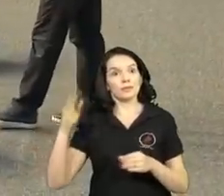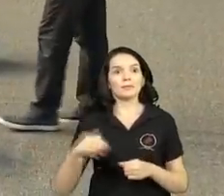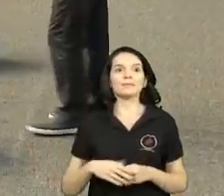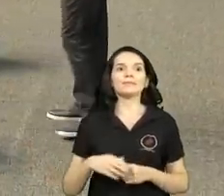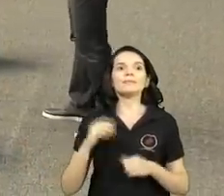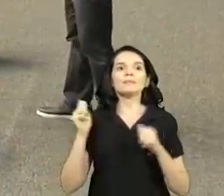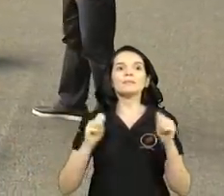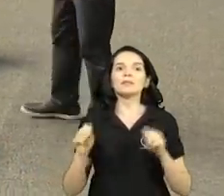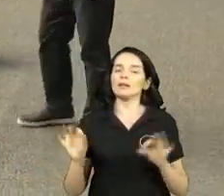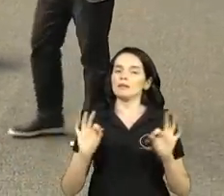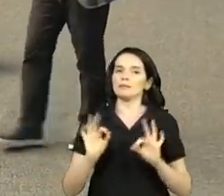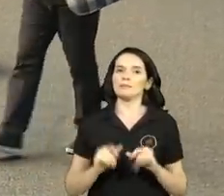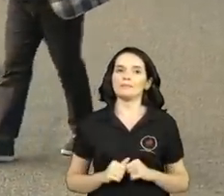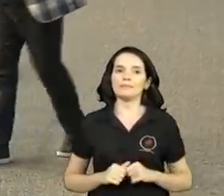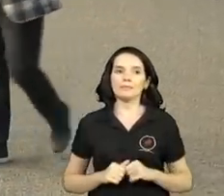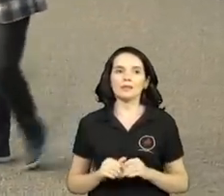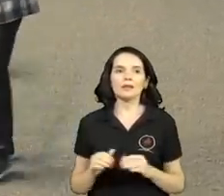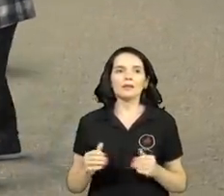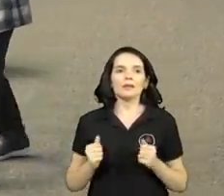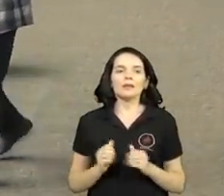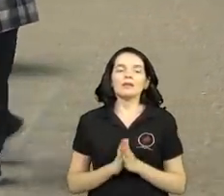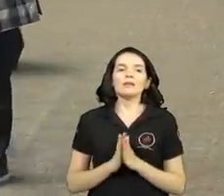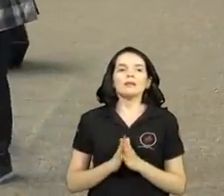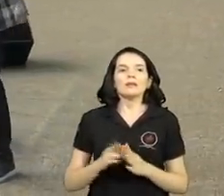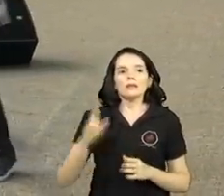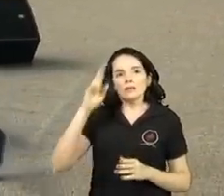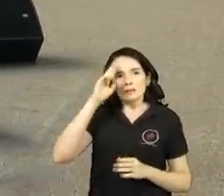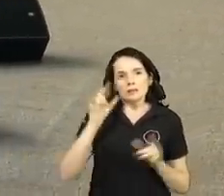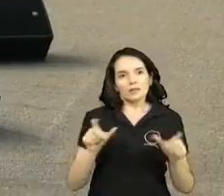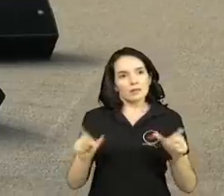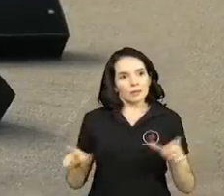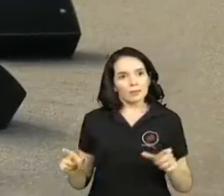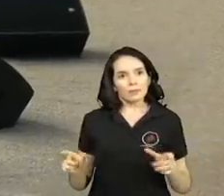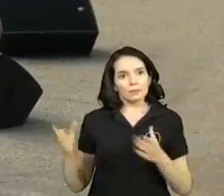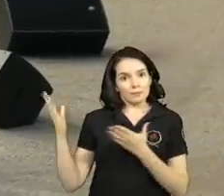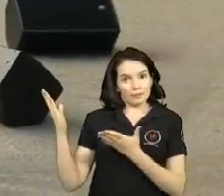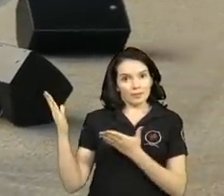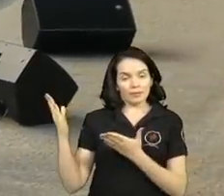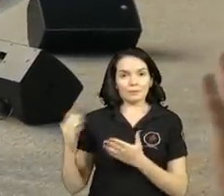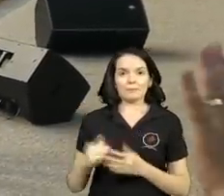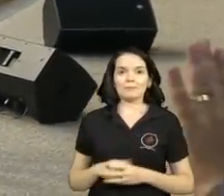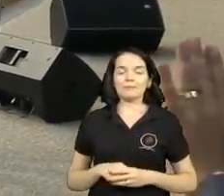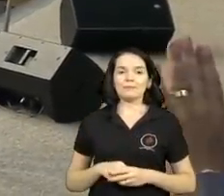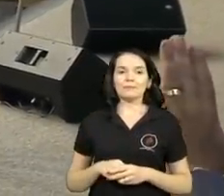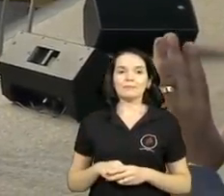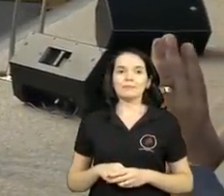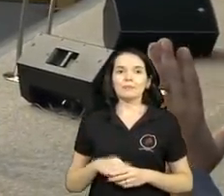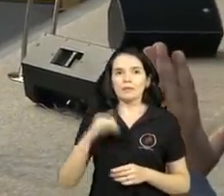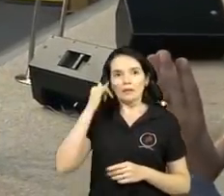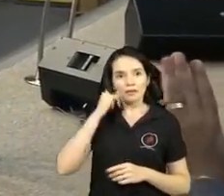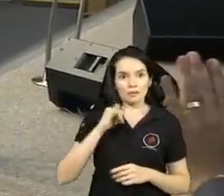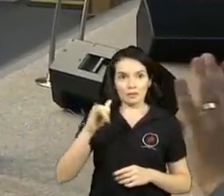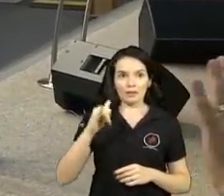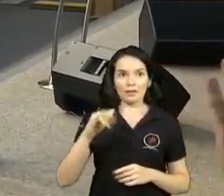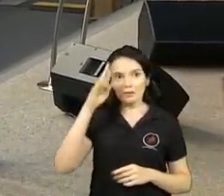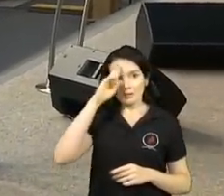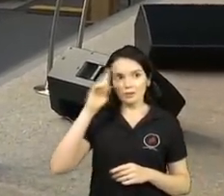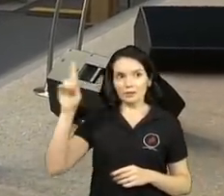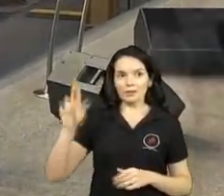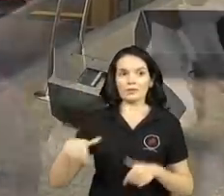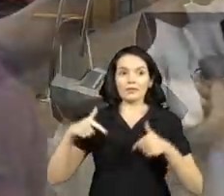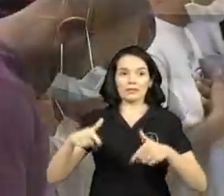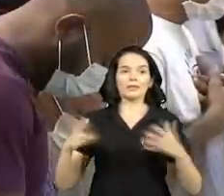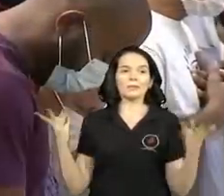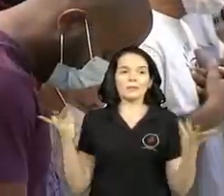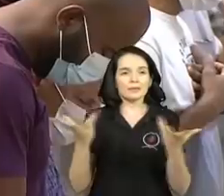Vamos orar. Senhor, eu quero entregar essas vidas nas tuas mãos. Eu declaro que o Senhor vai fazer maravilhas na